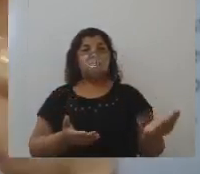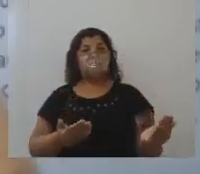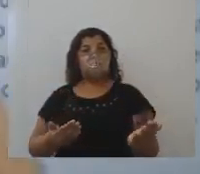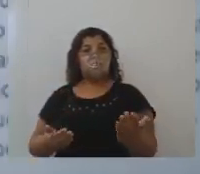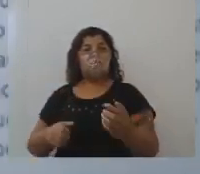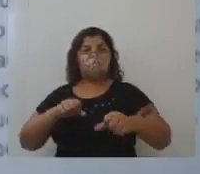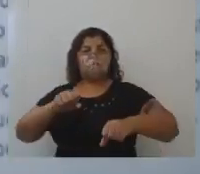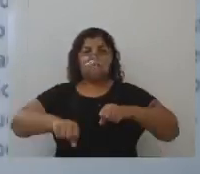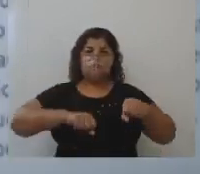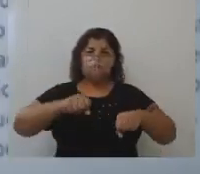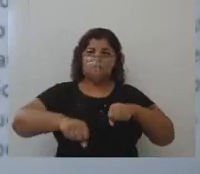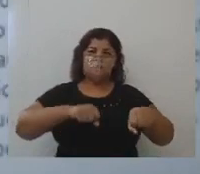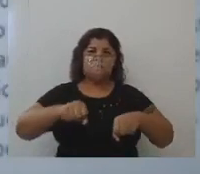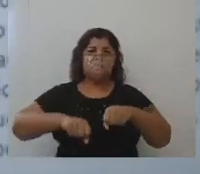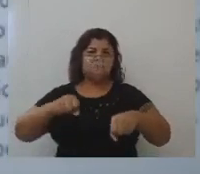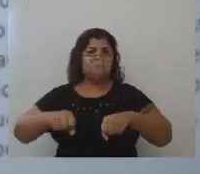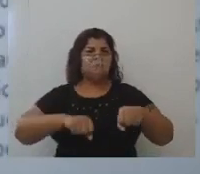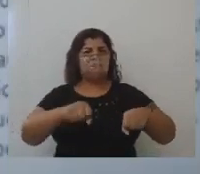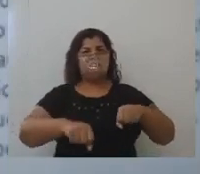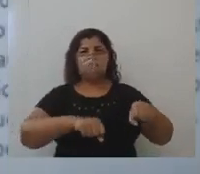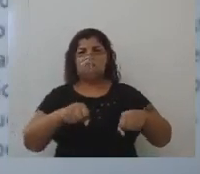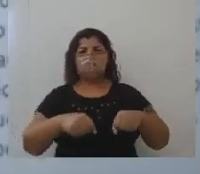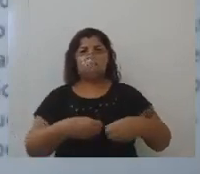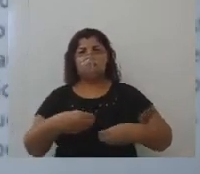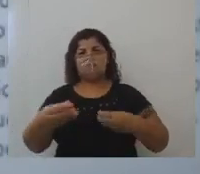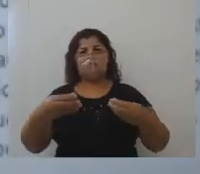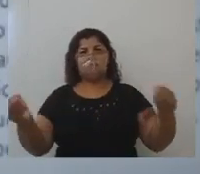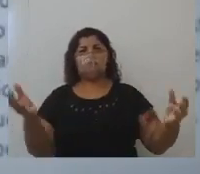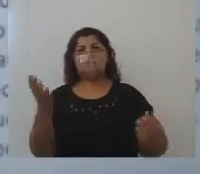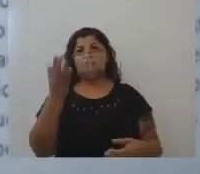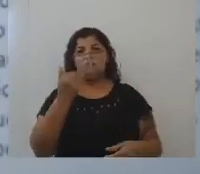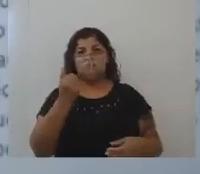andando de bicicleta por aí, na sua bicicleta, entregando